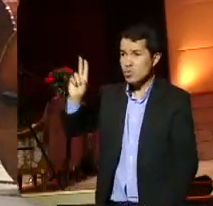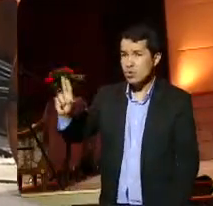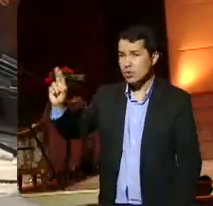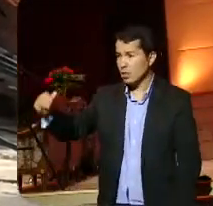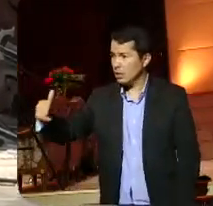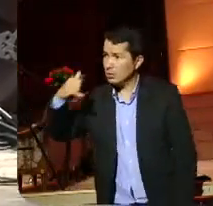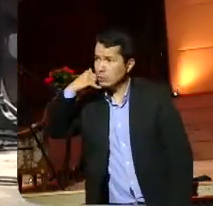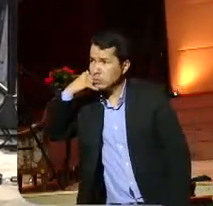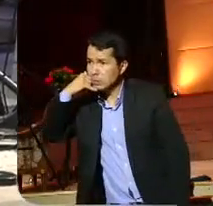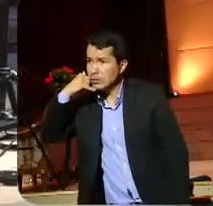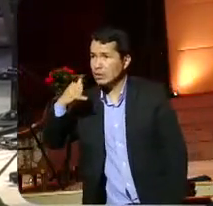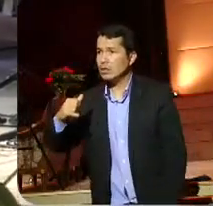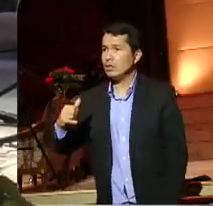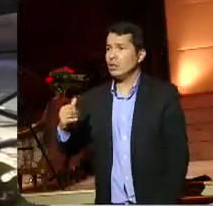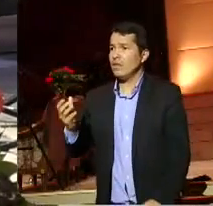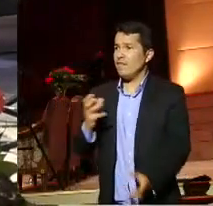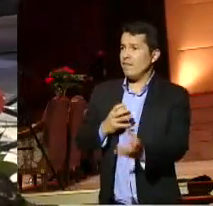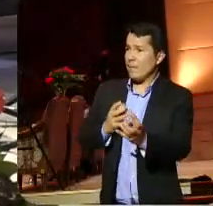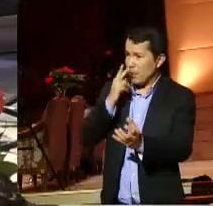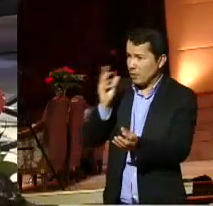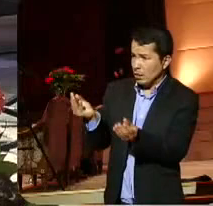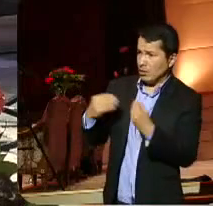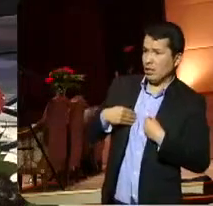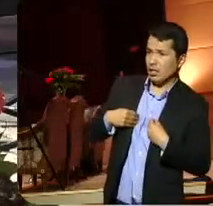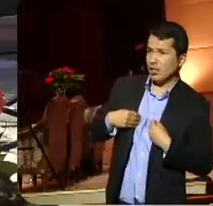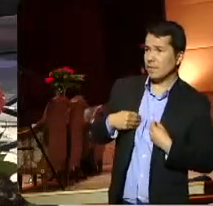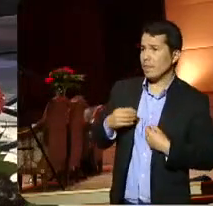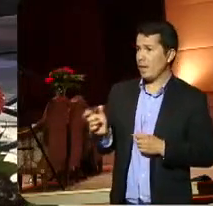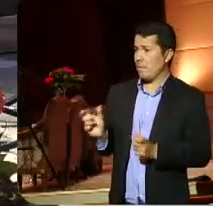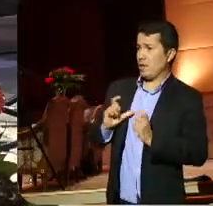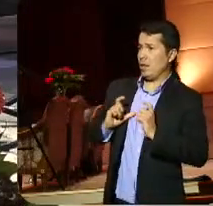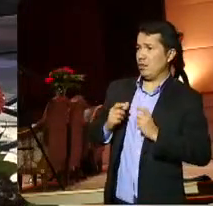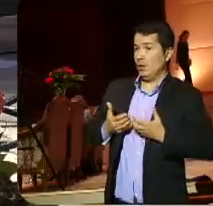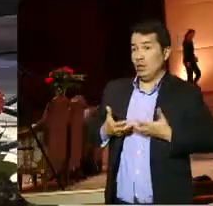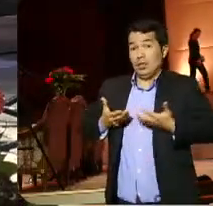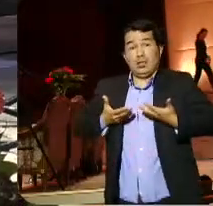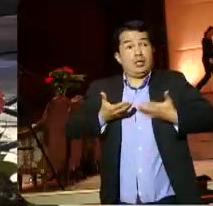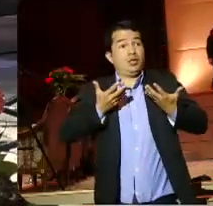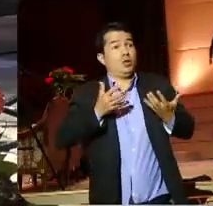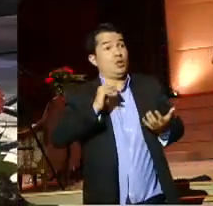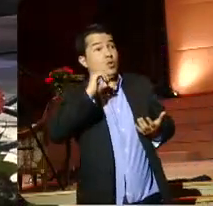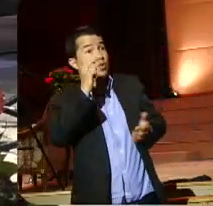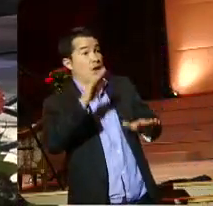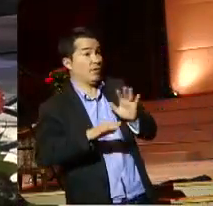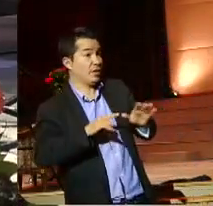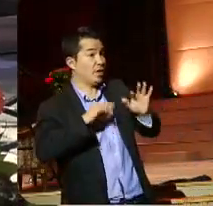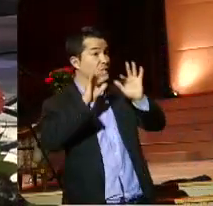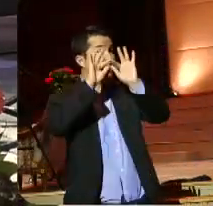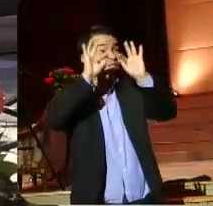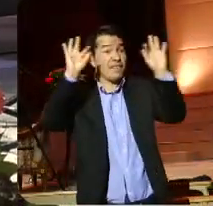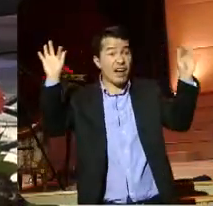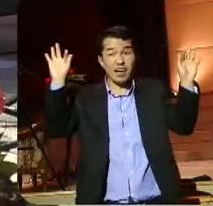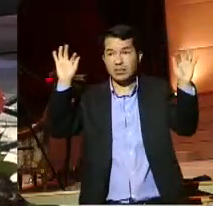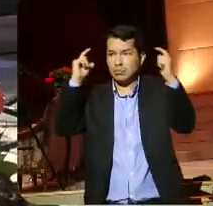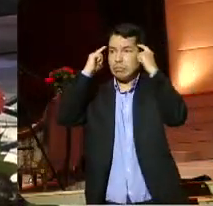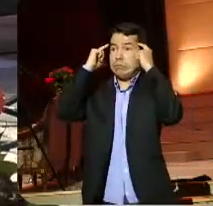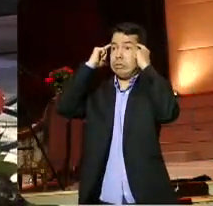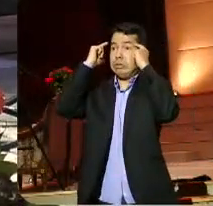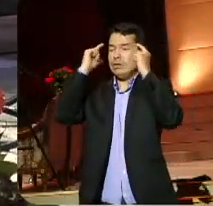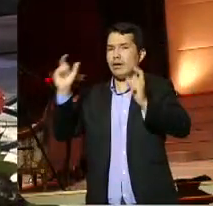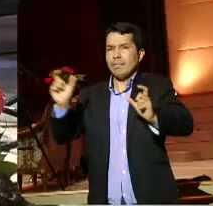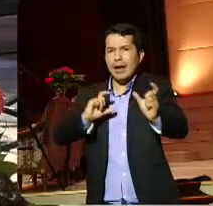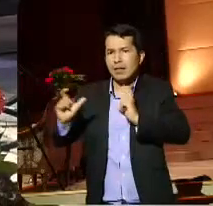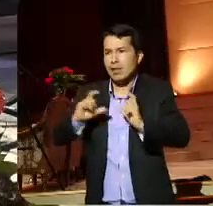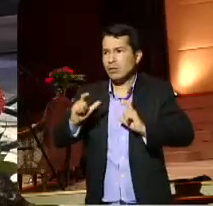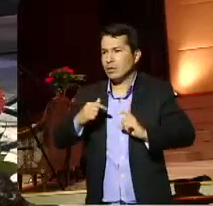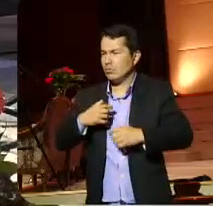dá uma palavra, ou simplesmente diz uma frase, aquela frase fica ecoando na sua mente, e é o Senhor dizendo: olha